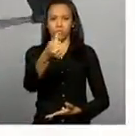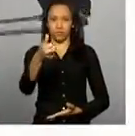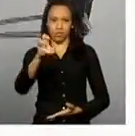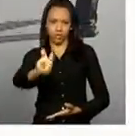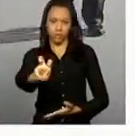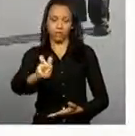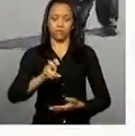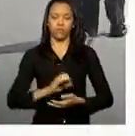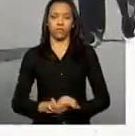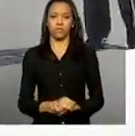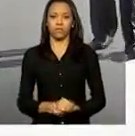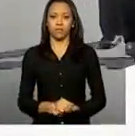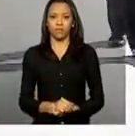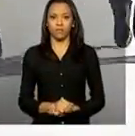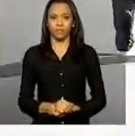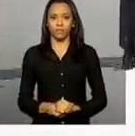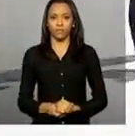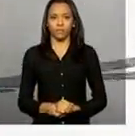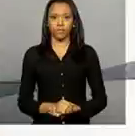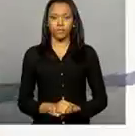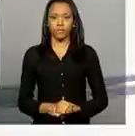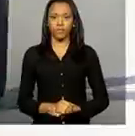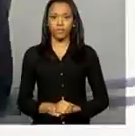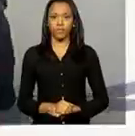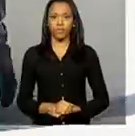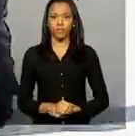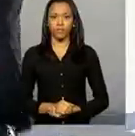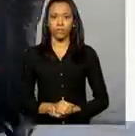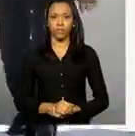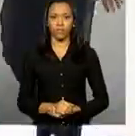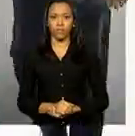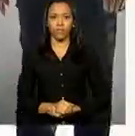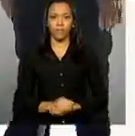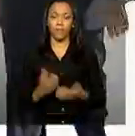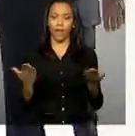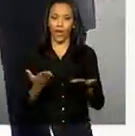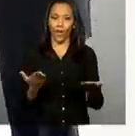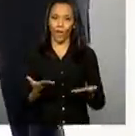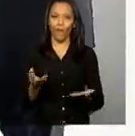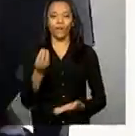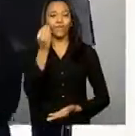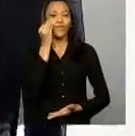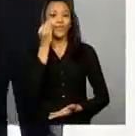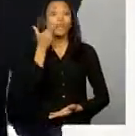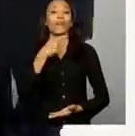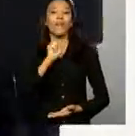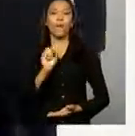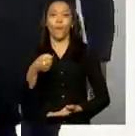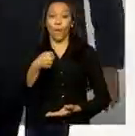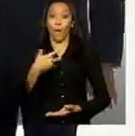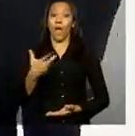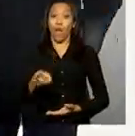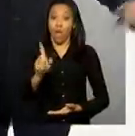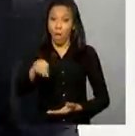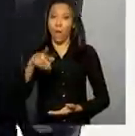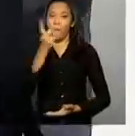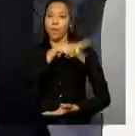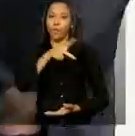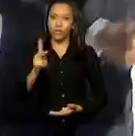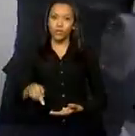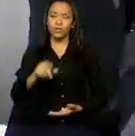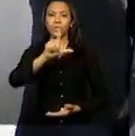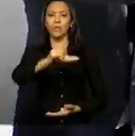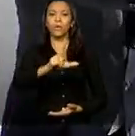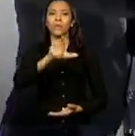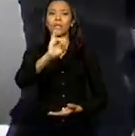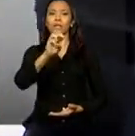dia 1º de janeiro de 2015. E quem nos acompanha a partir de agora é o professor Creomar Lima Carvalho de Souza,